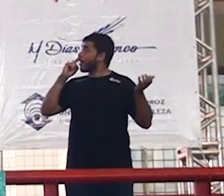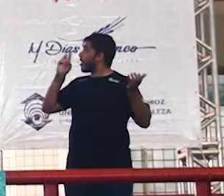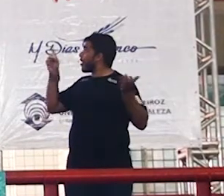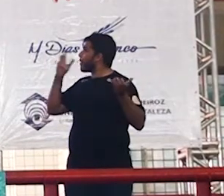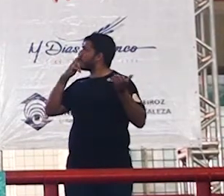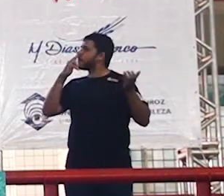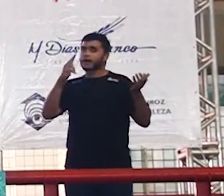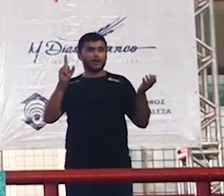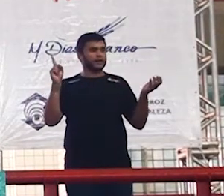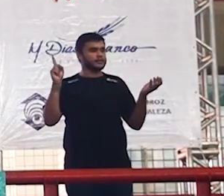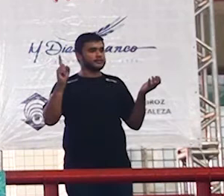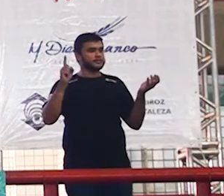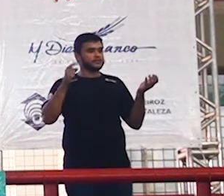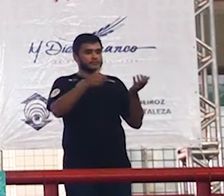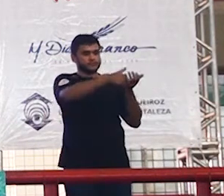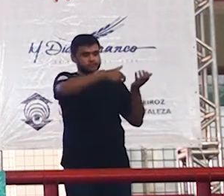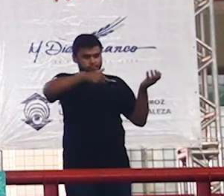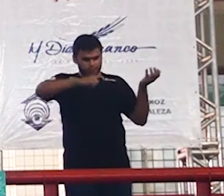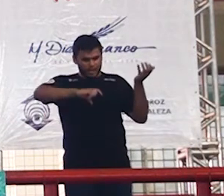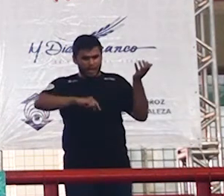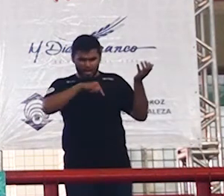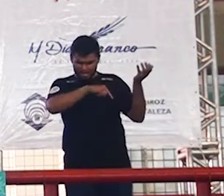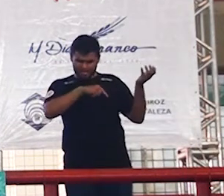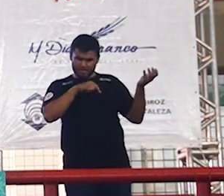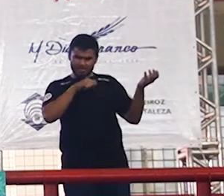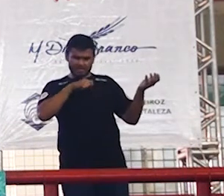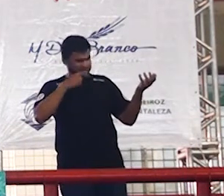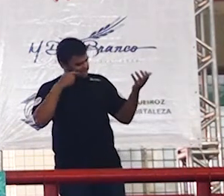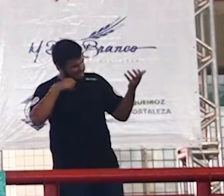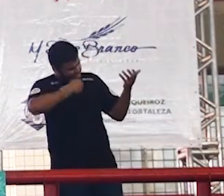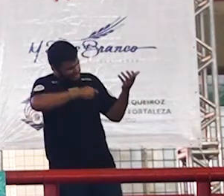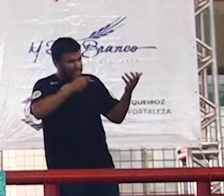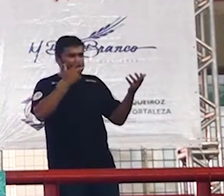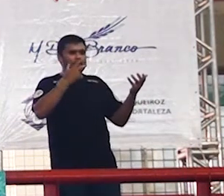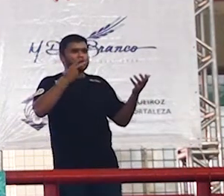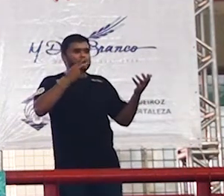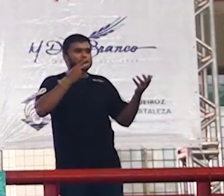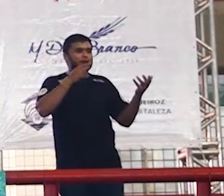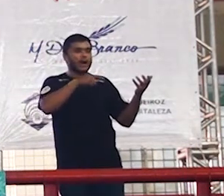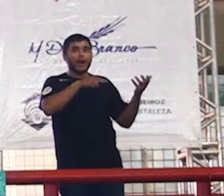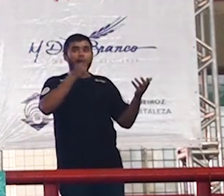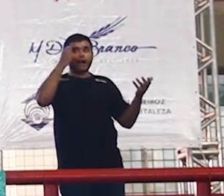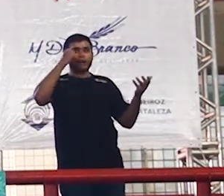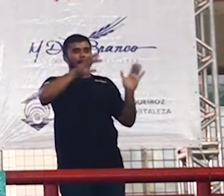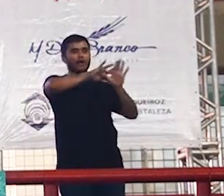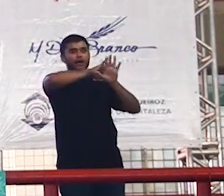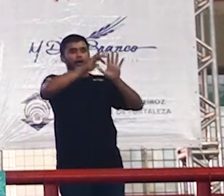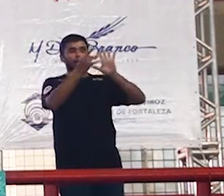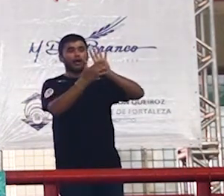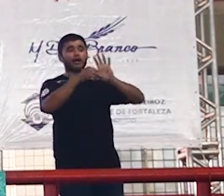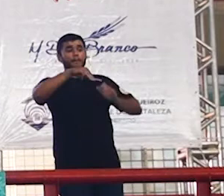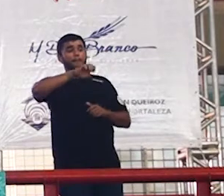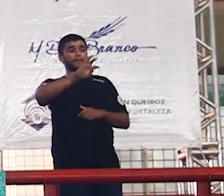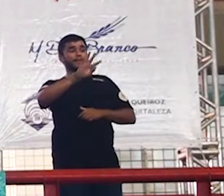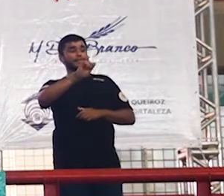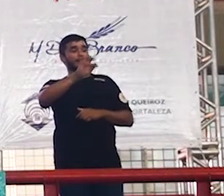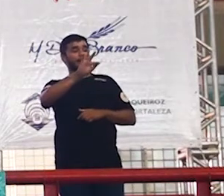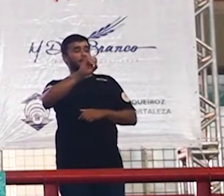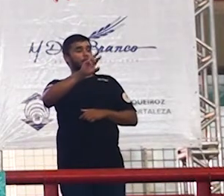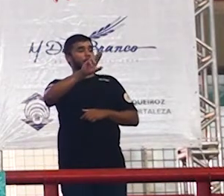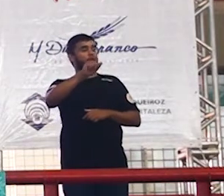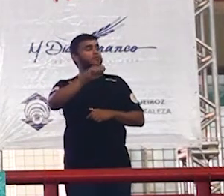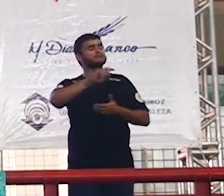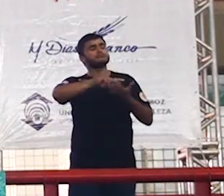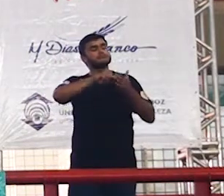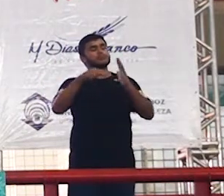implícita, então isso aí é uma metáfora, não é não? Qual é o conceito de metáfora? O conceito mais simples de metáfora